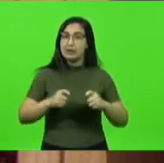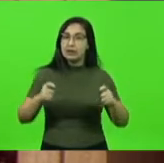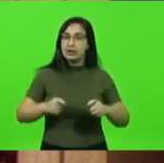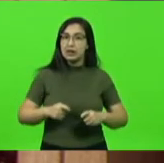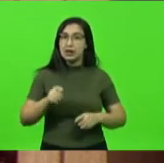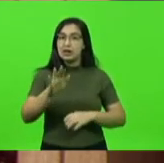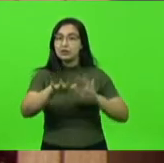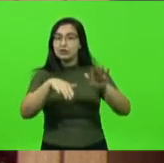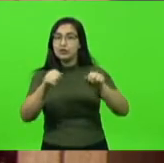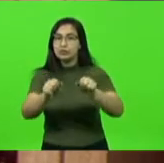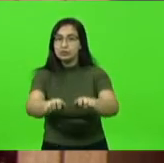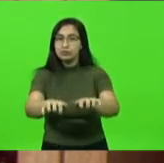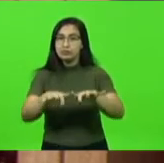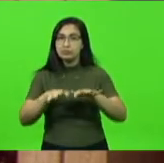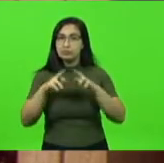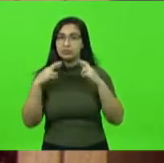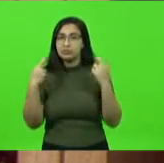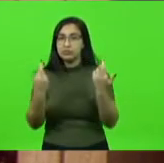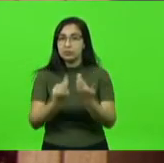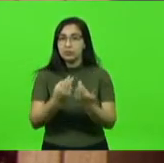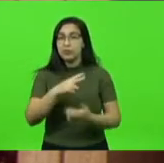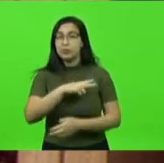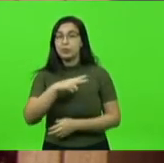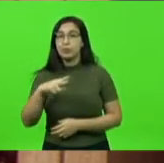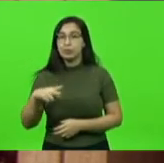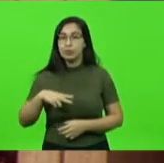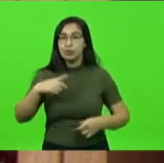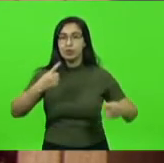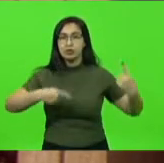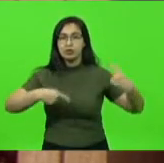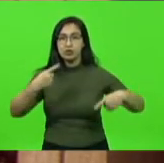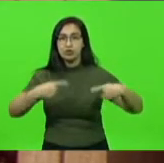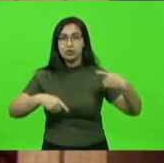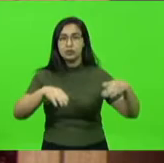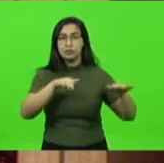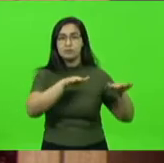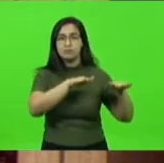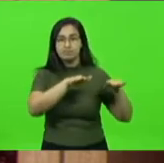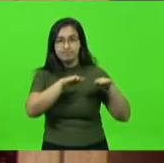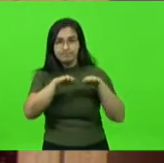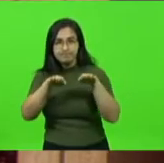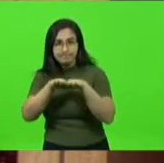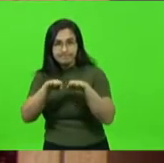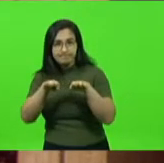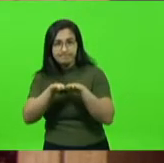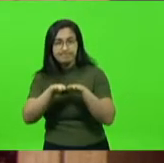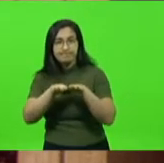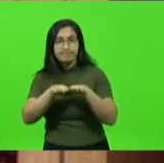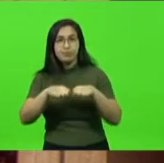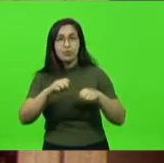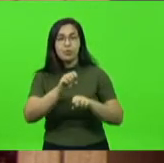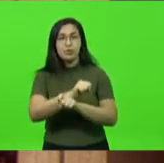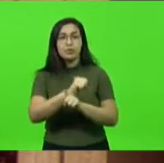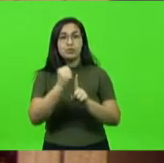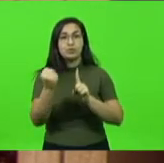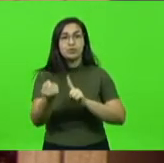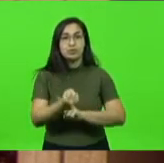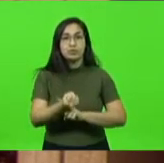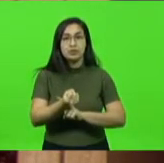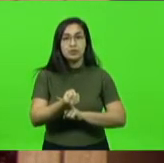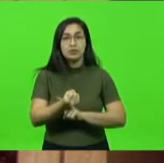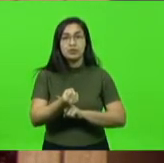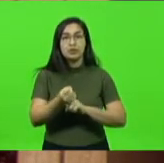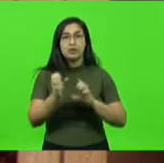audiência pública para discutir a linear com a sociedade civil, deputado Laércio, eu não